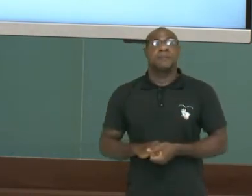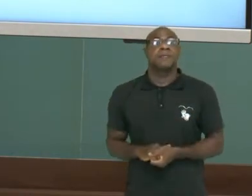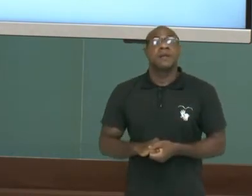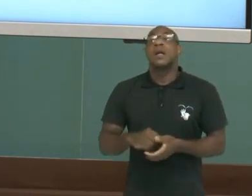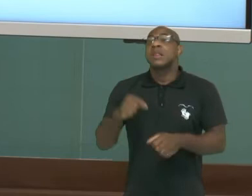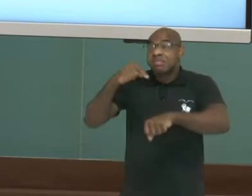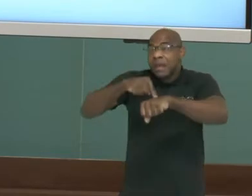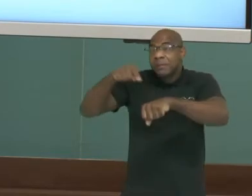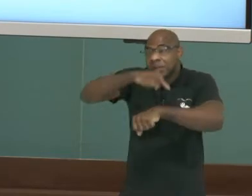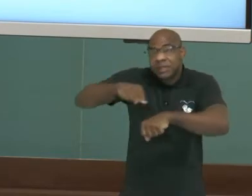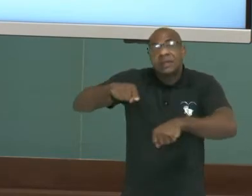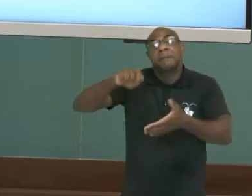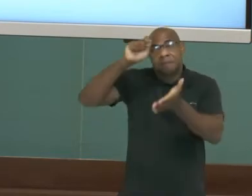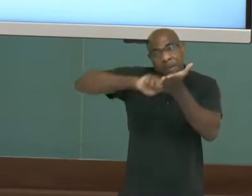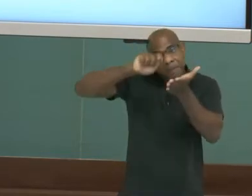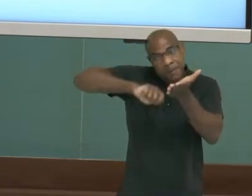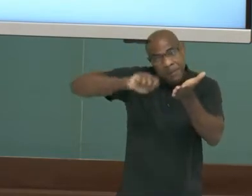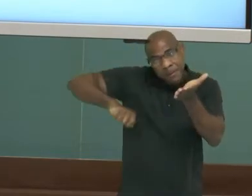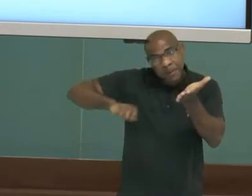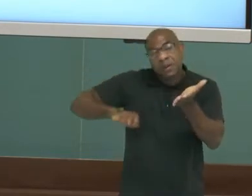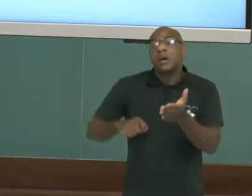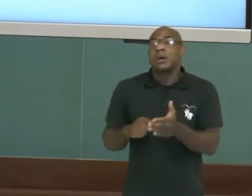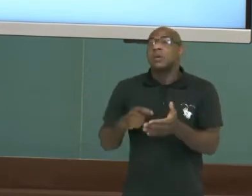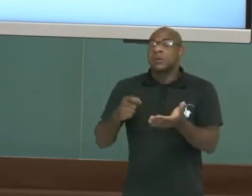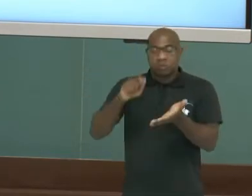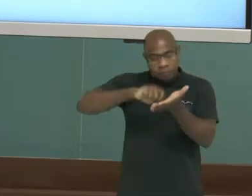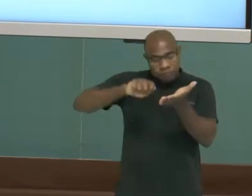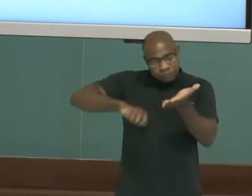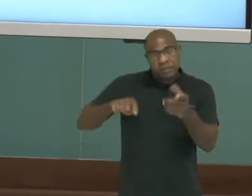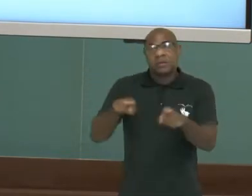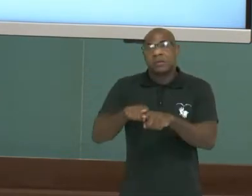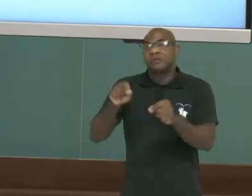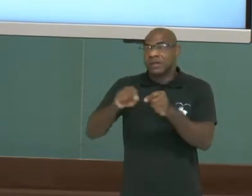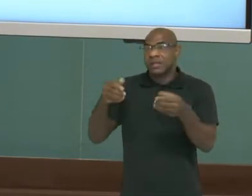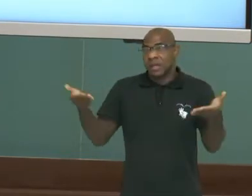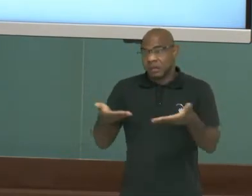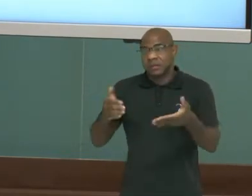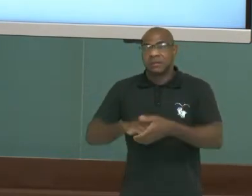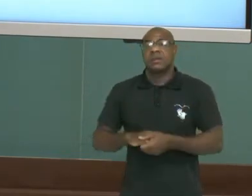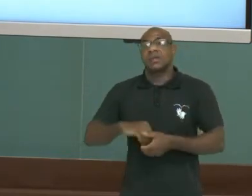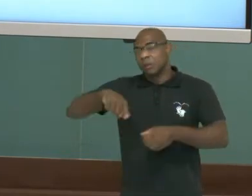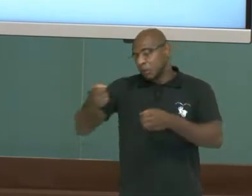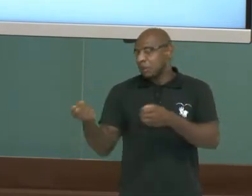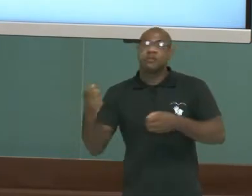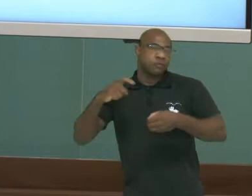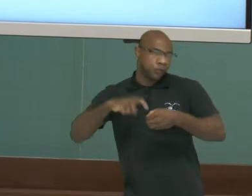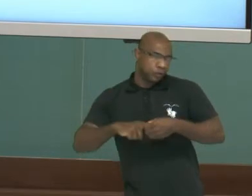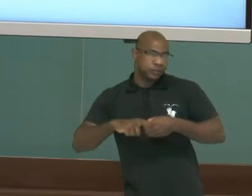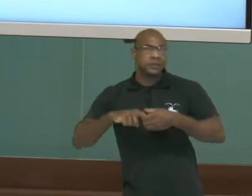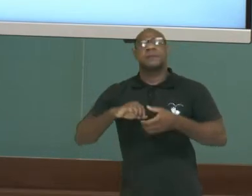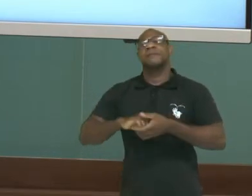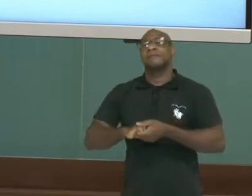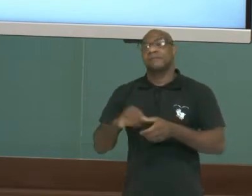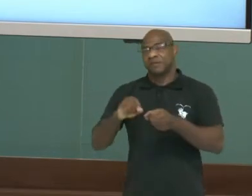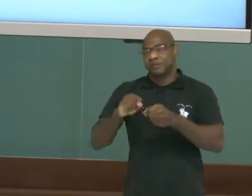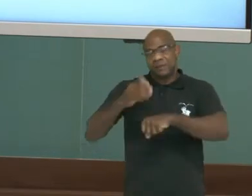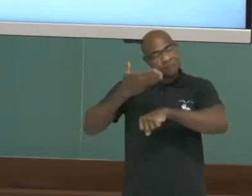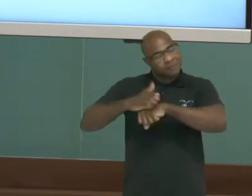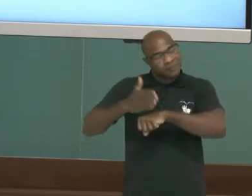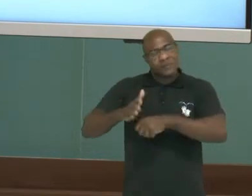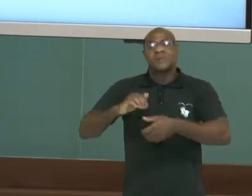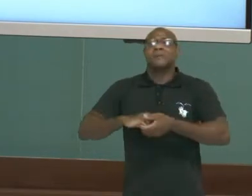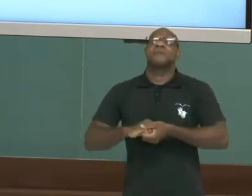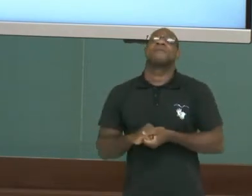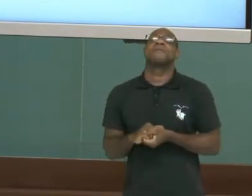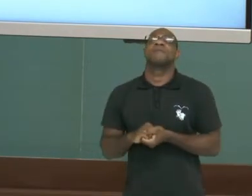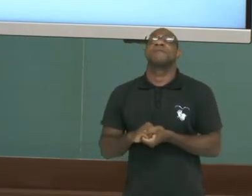dar um tempinho para você anotar aqui o procedimento que nós faremos e nós já retornamos para então fazer o nosso mão na